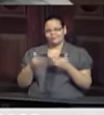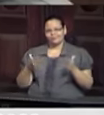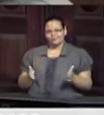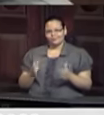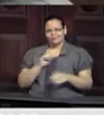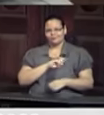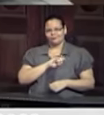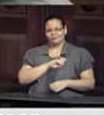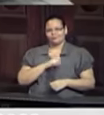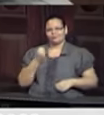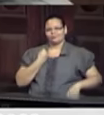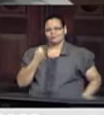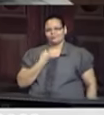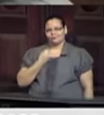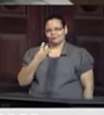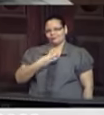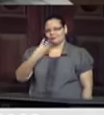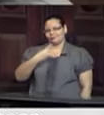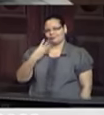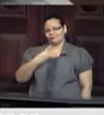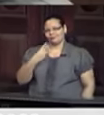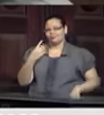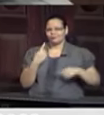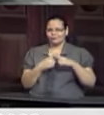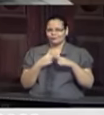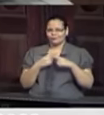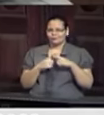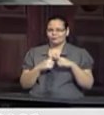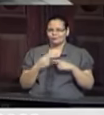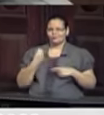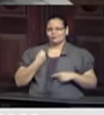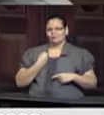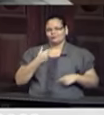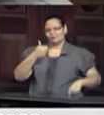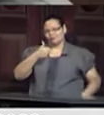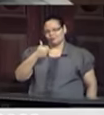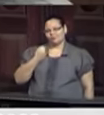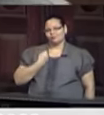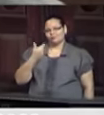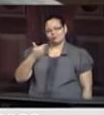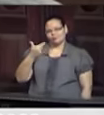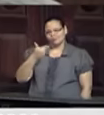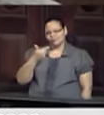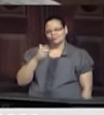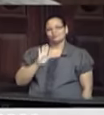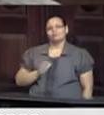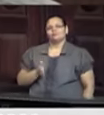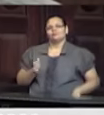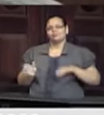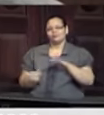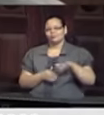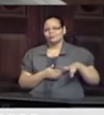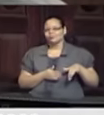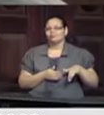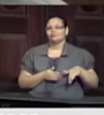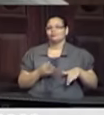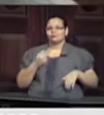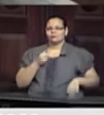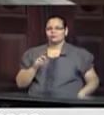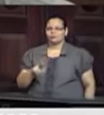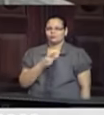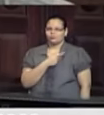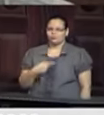maldades número 3, porque o 1 e 2 já foram para o ralo. Senhor